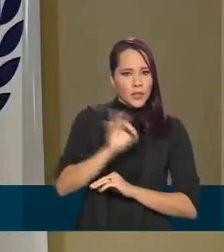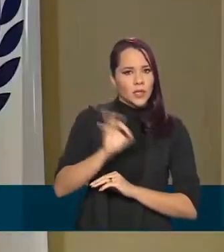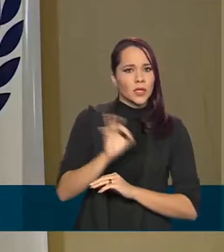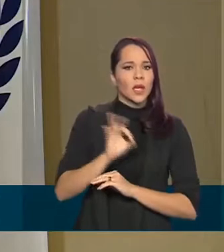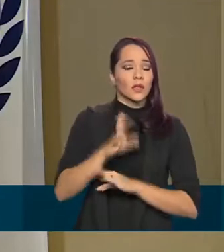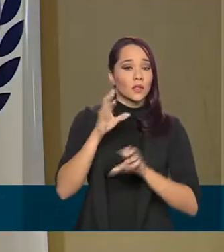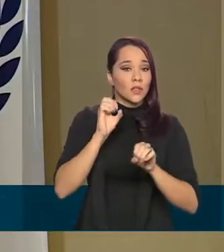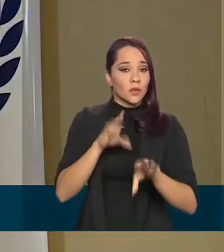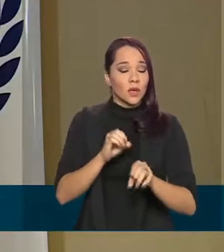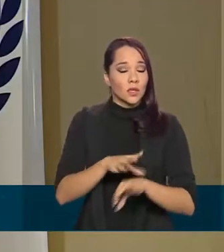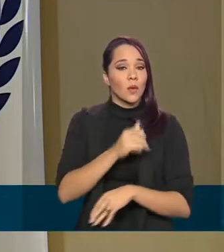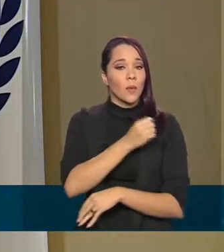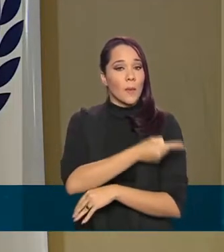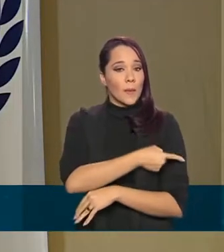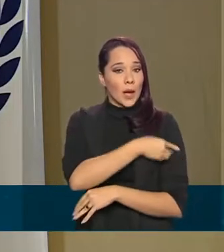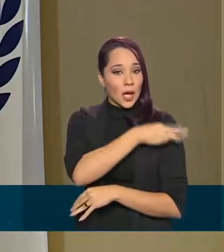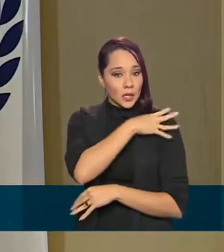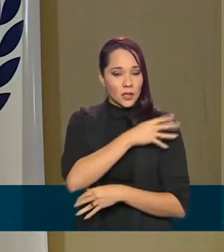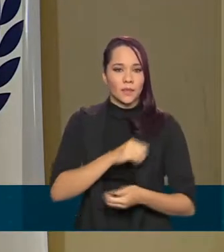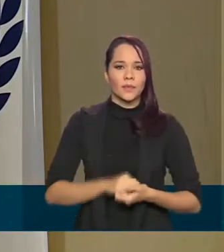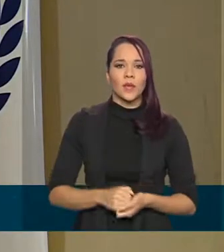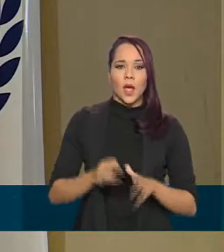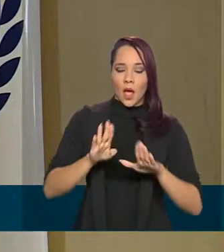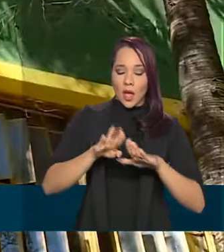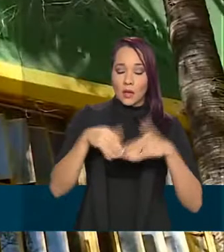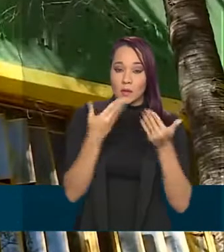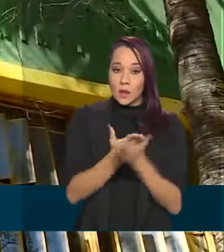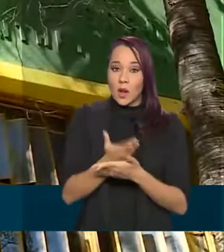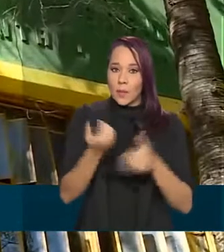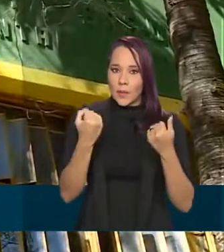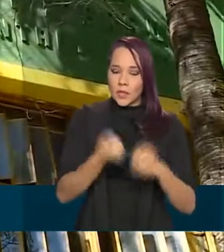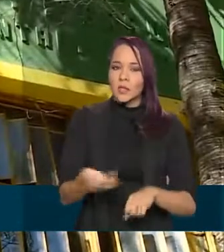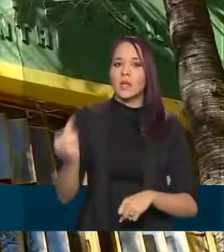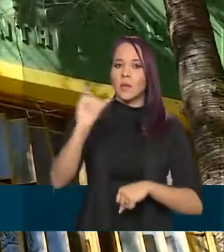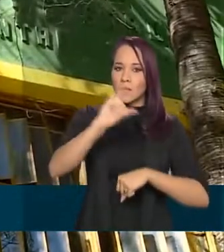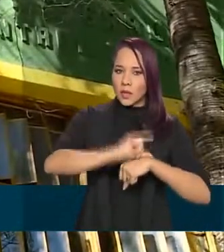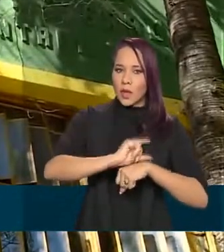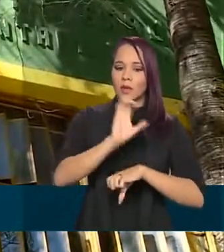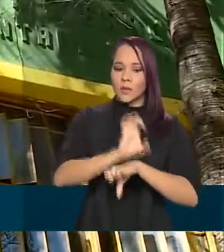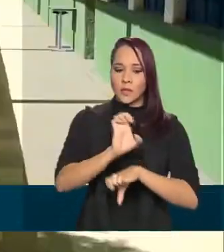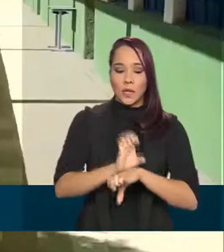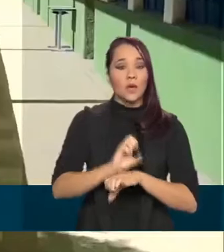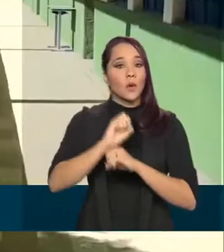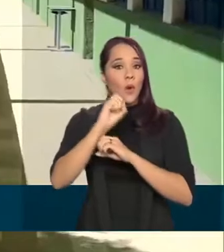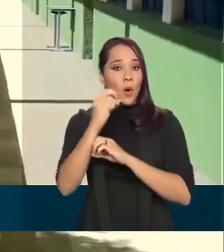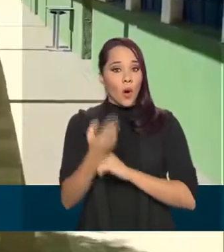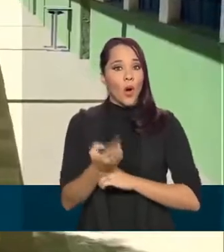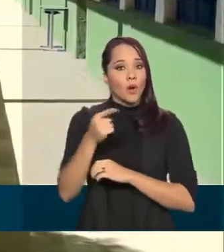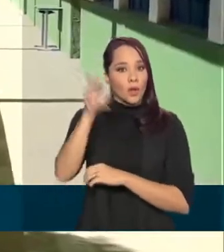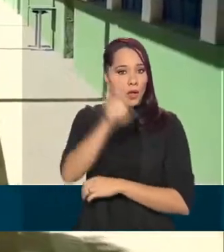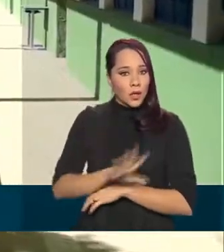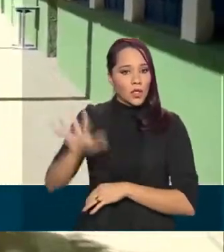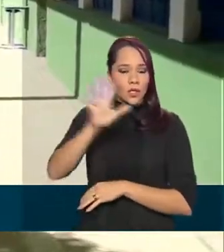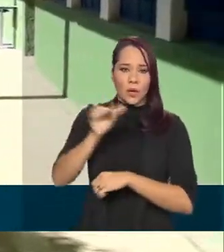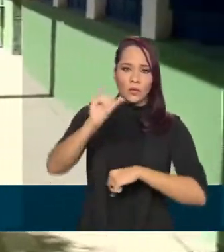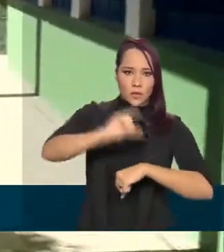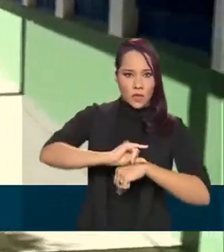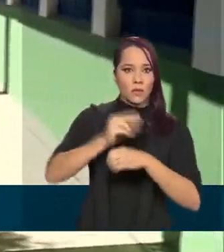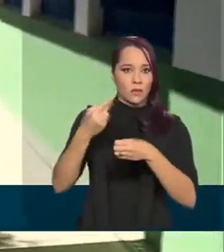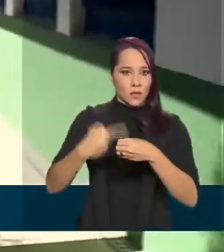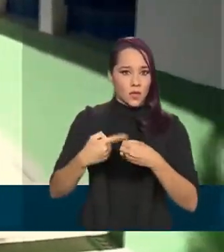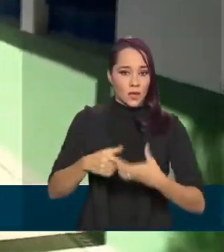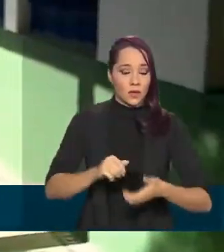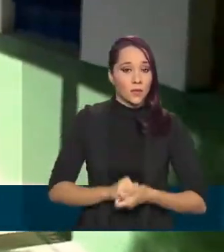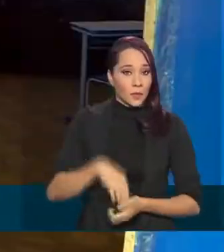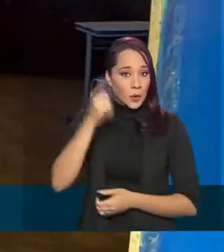da Educação Básica. A escola deve estar localizada na capital do estado ou na respectiva região metropolitana.